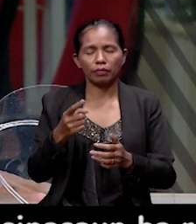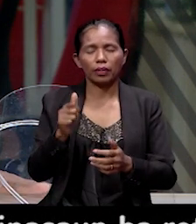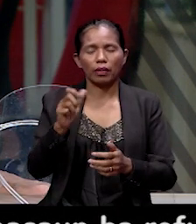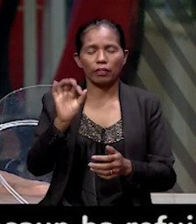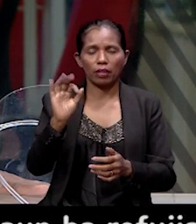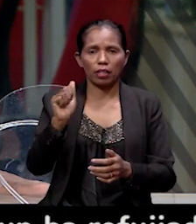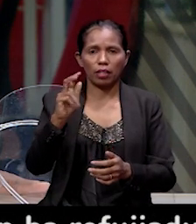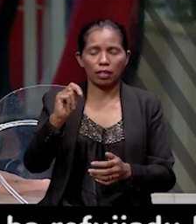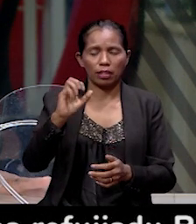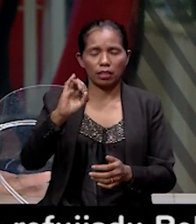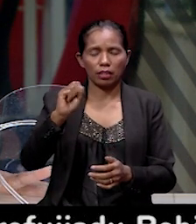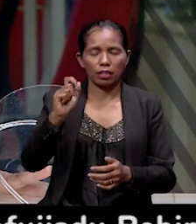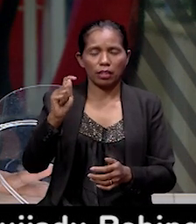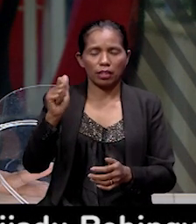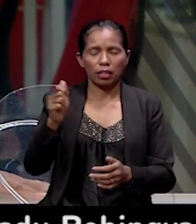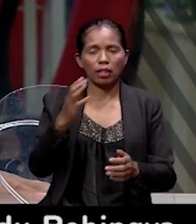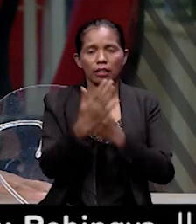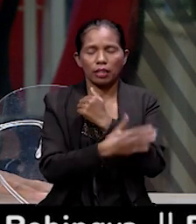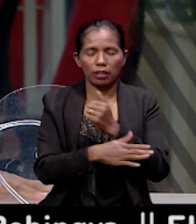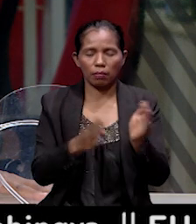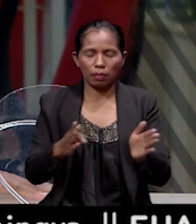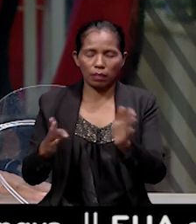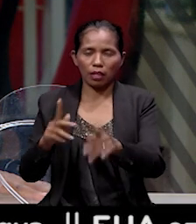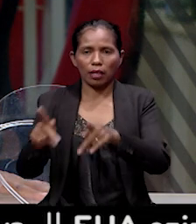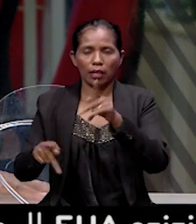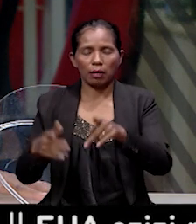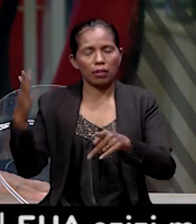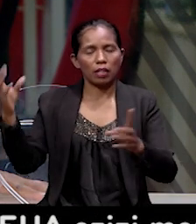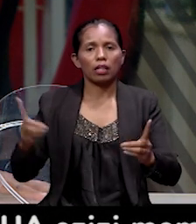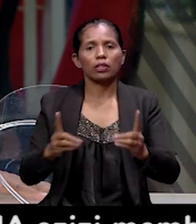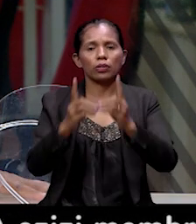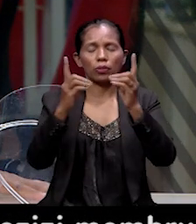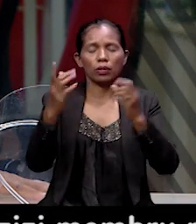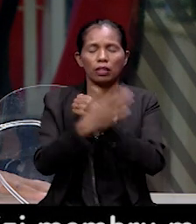uma resistência sira a tu luta para conflito longo prazo contra o Talibã.